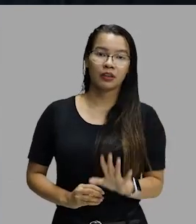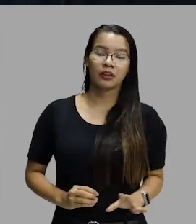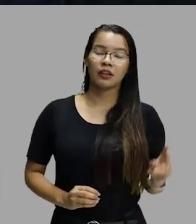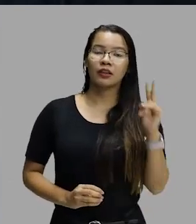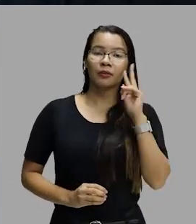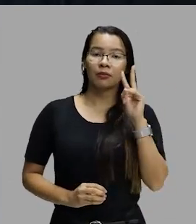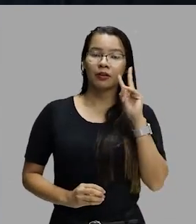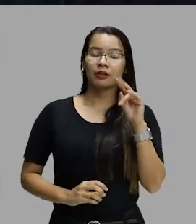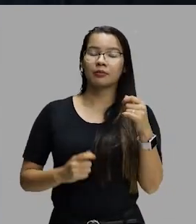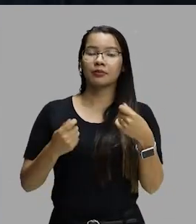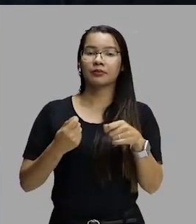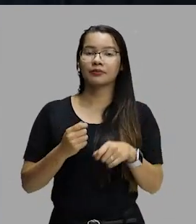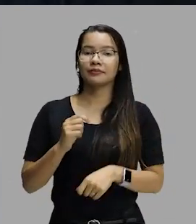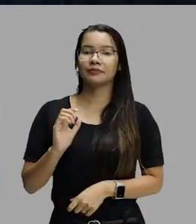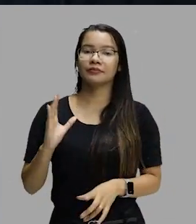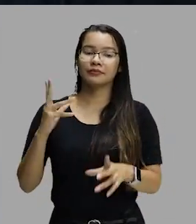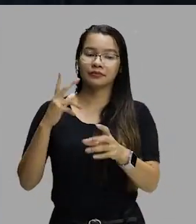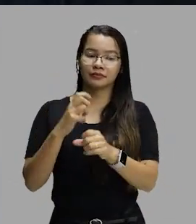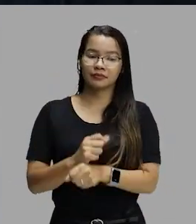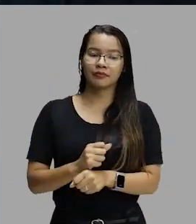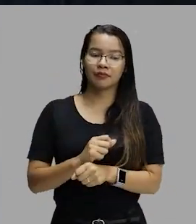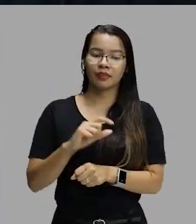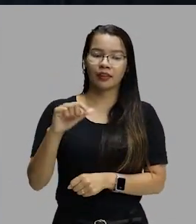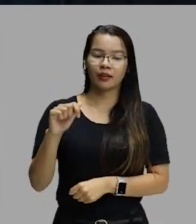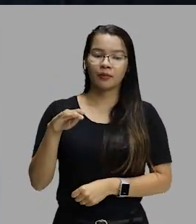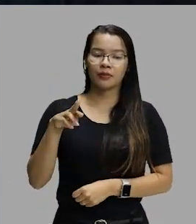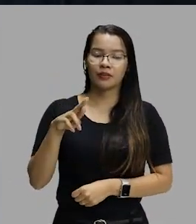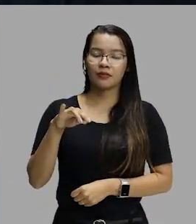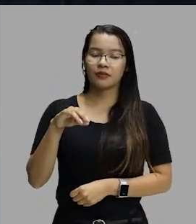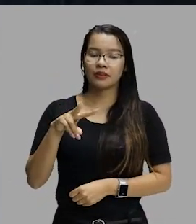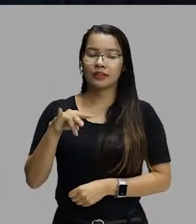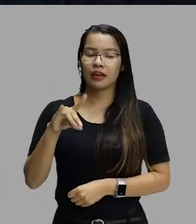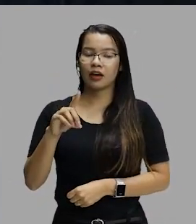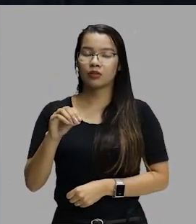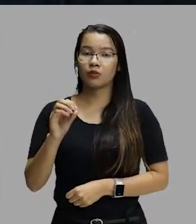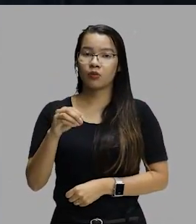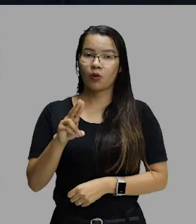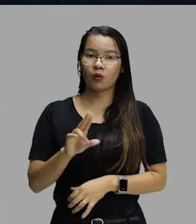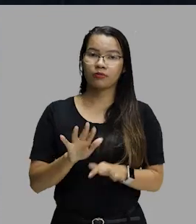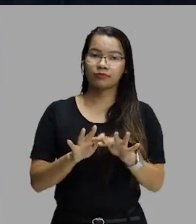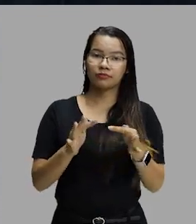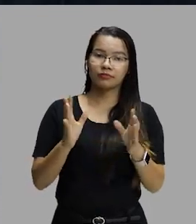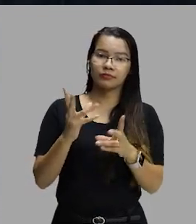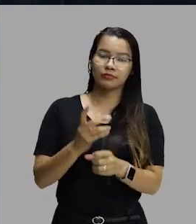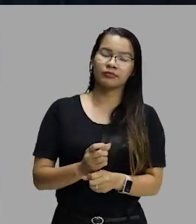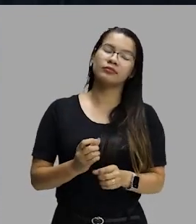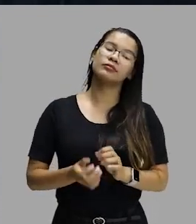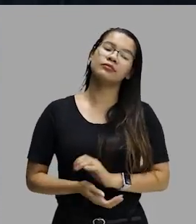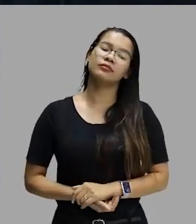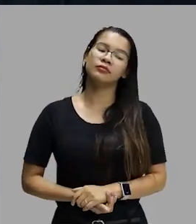ser resumido, abreviado ou sintetizado, tá bom?